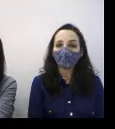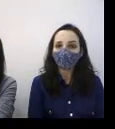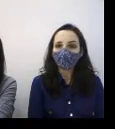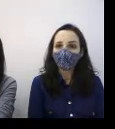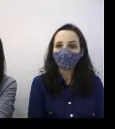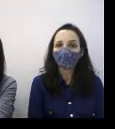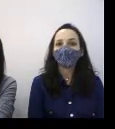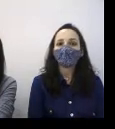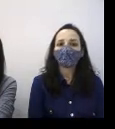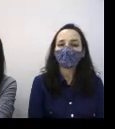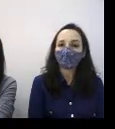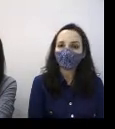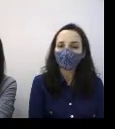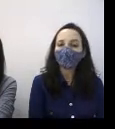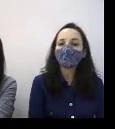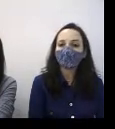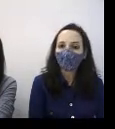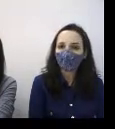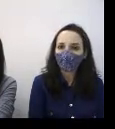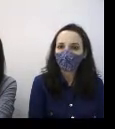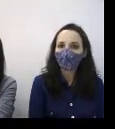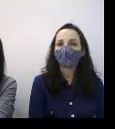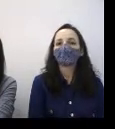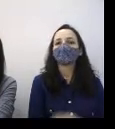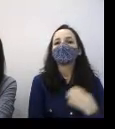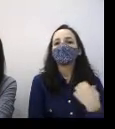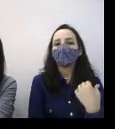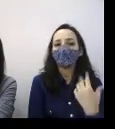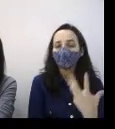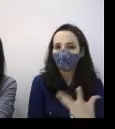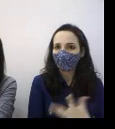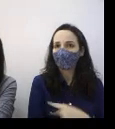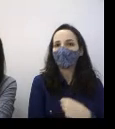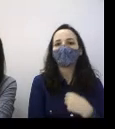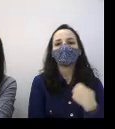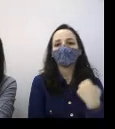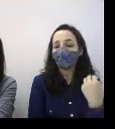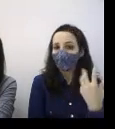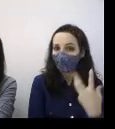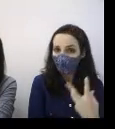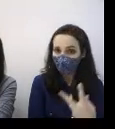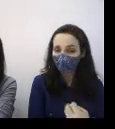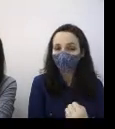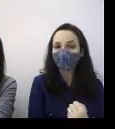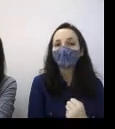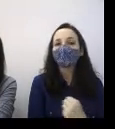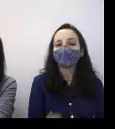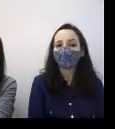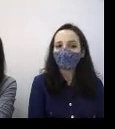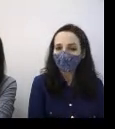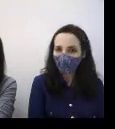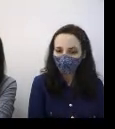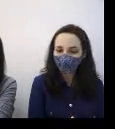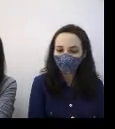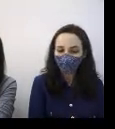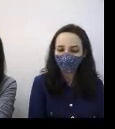uma dificuldade, nós precisamos estar em alertas e nos cuidar e procurar ajuda para ver o